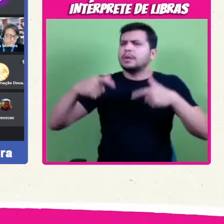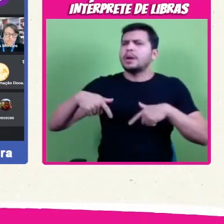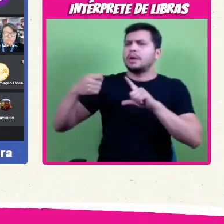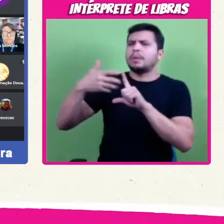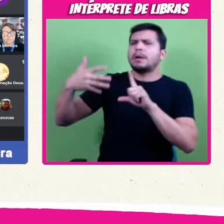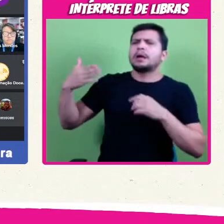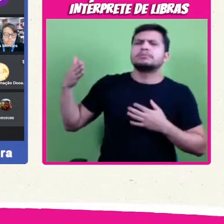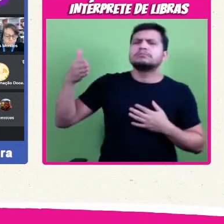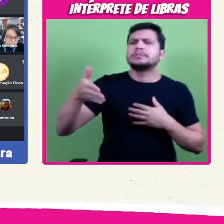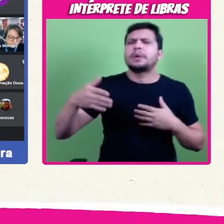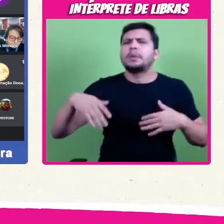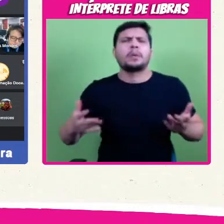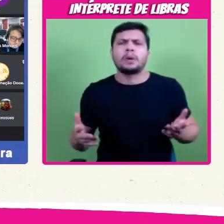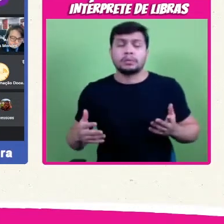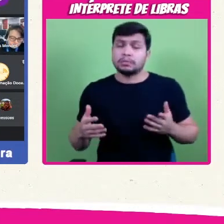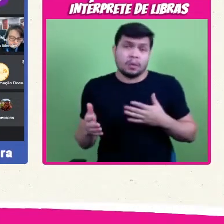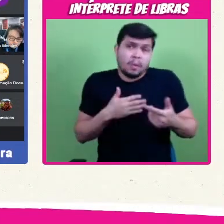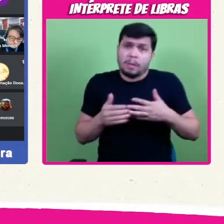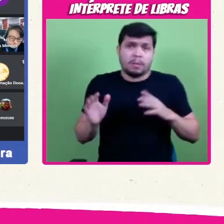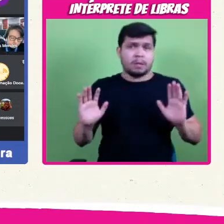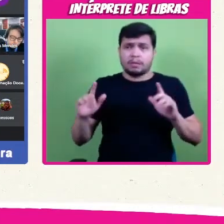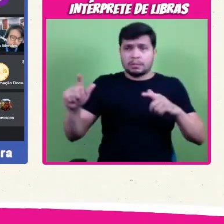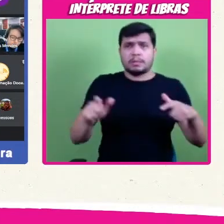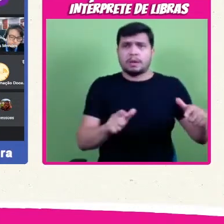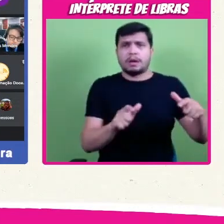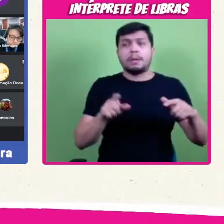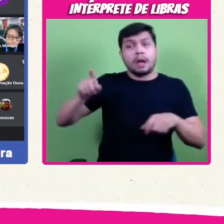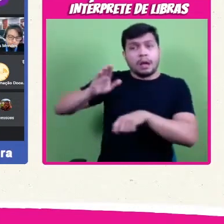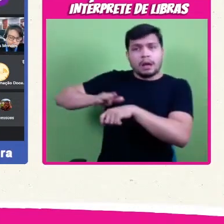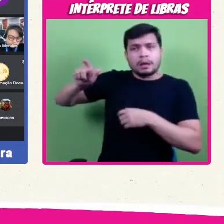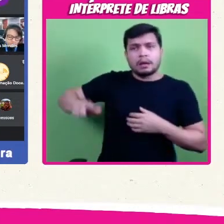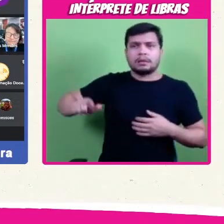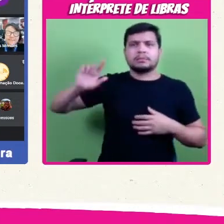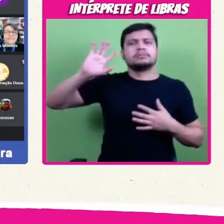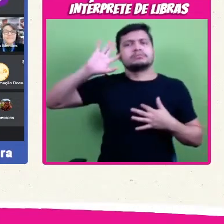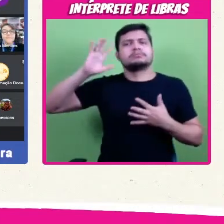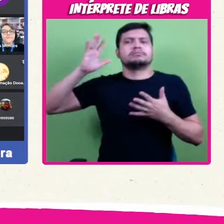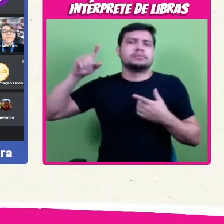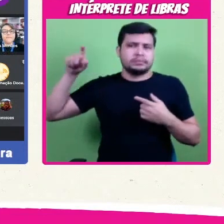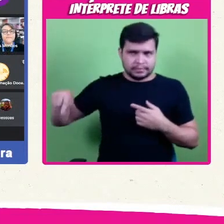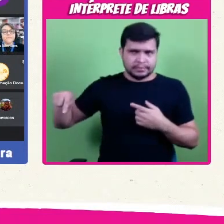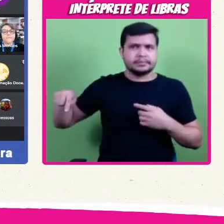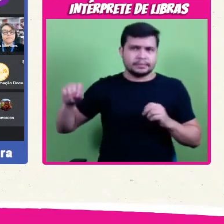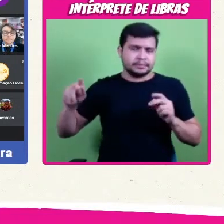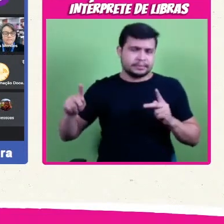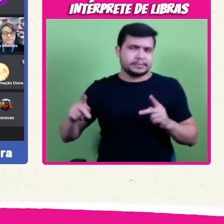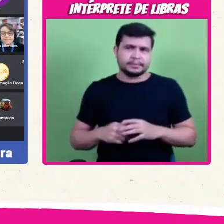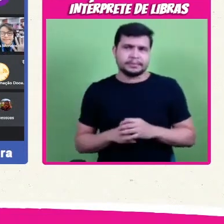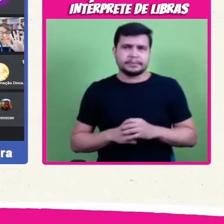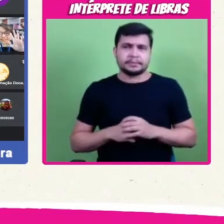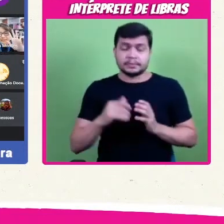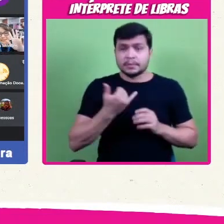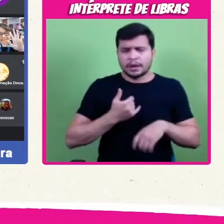onde ela quiser, né? Quanto tempo falta? Só para mim ter uma noção.